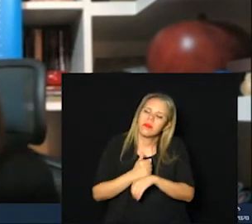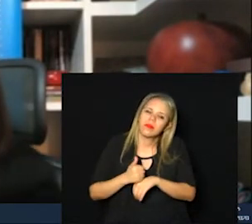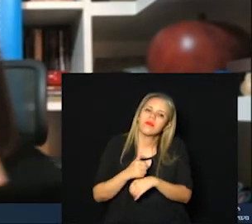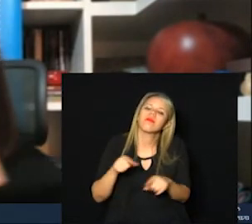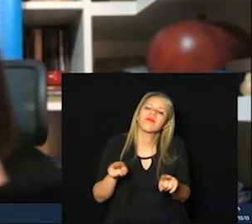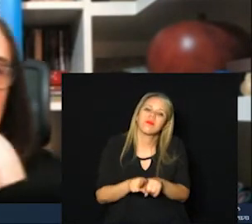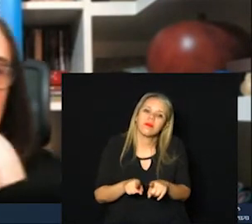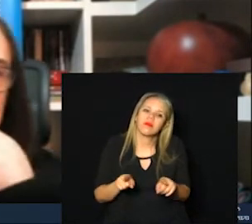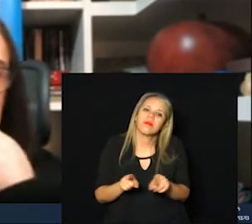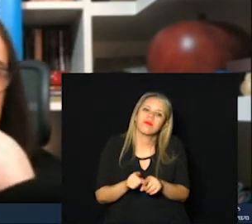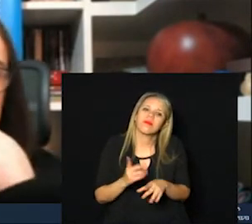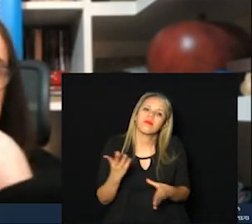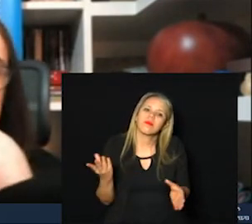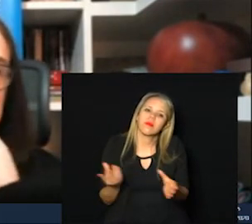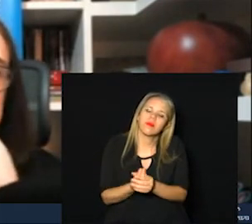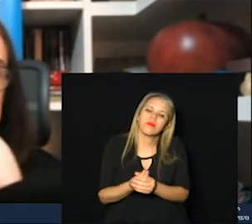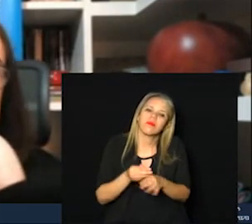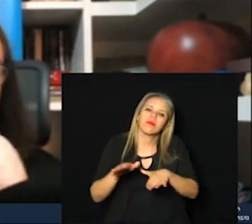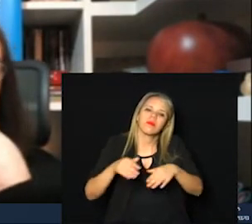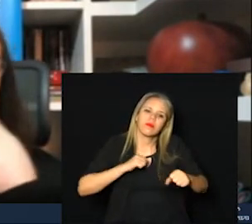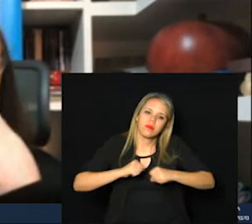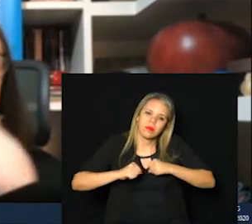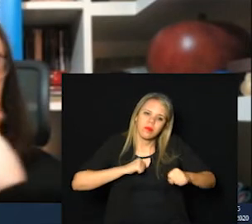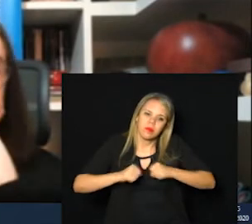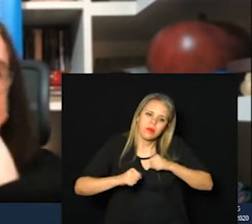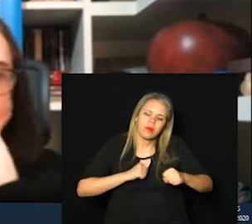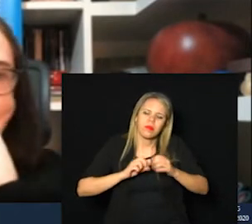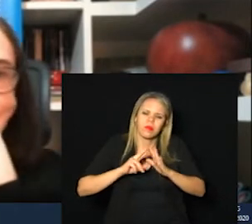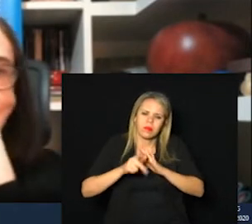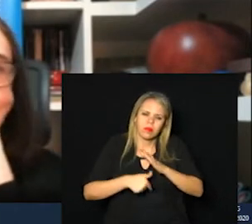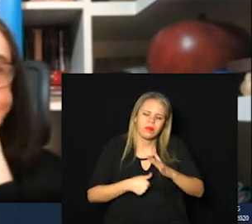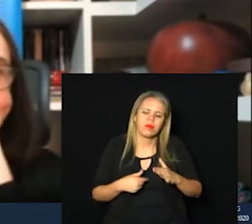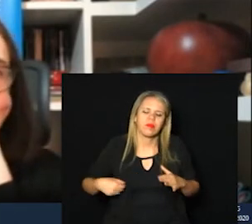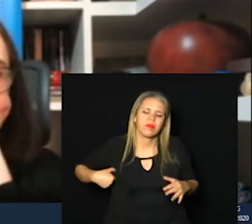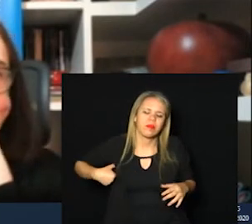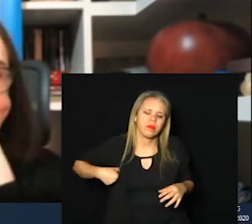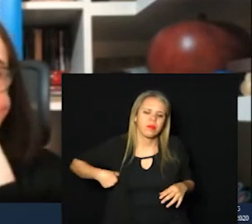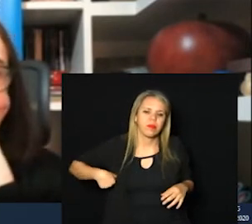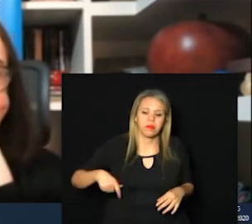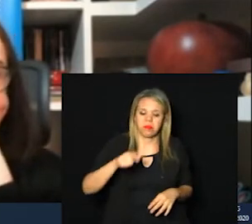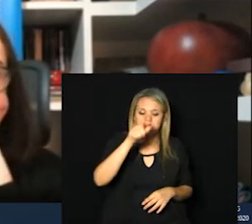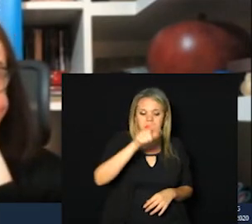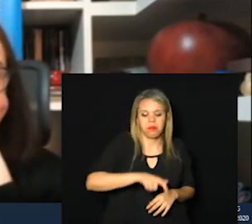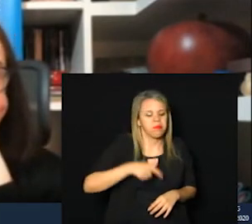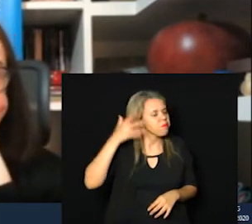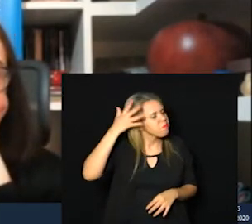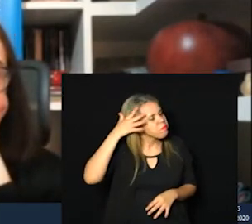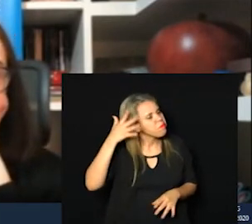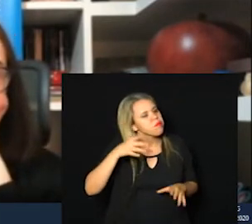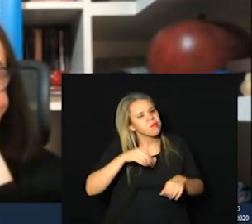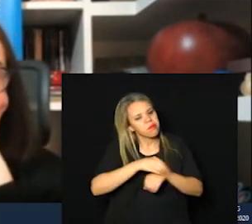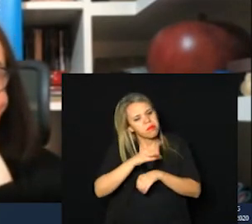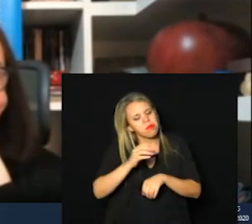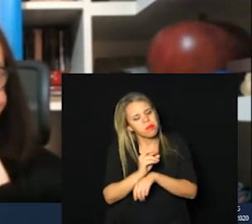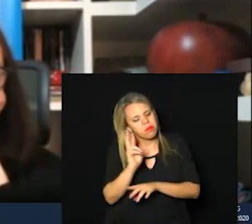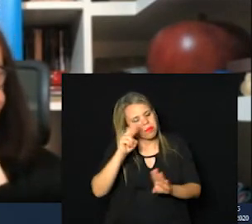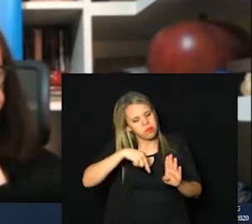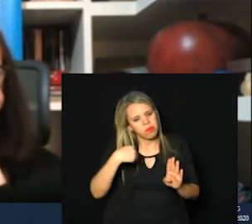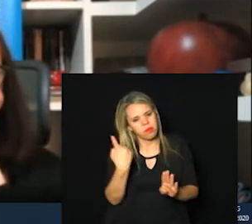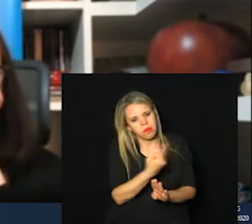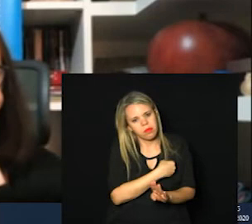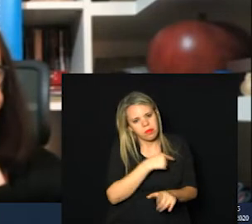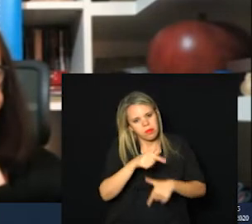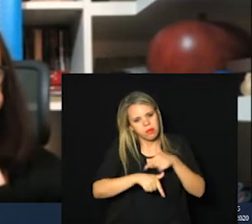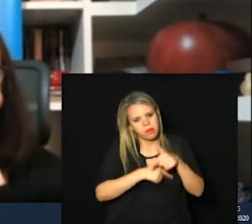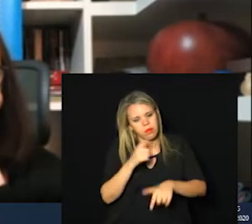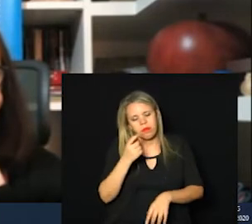também compondo o movimento Focolares. Então, assim, a Gláucia é uma pessoa que tem trazido muitas referências para nós na atuação